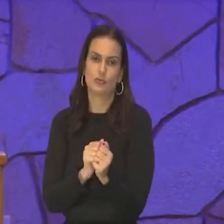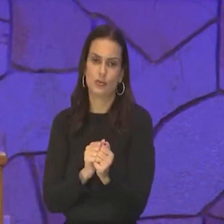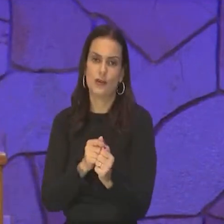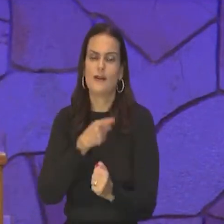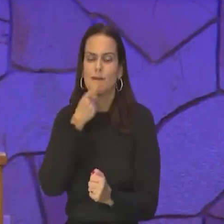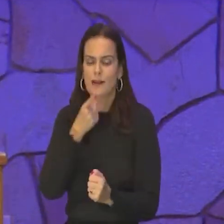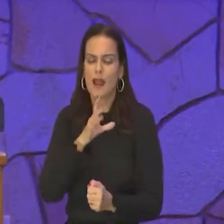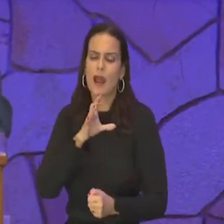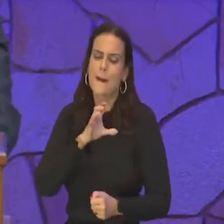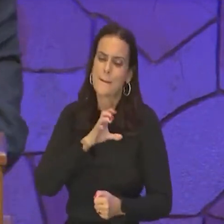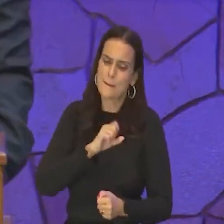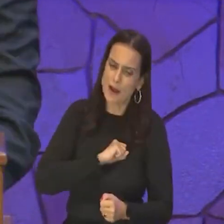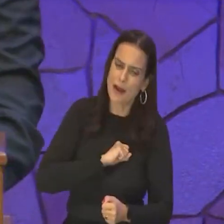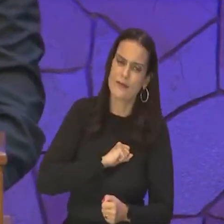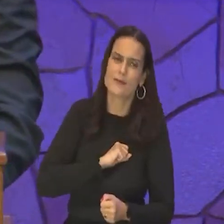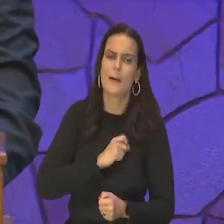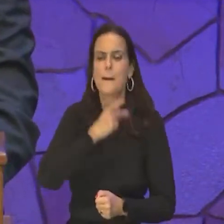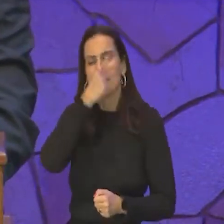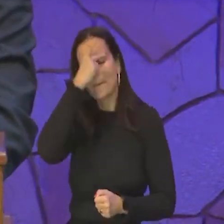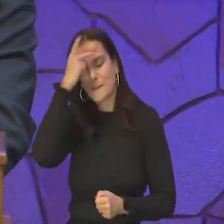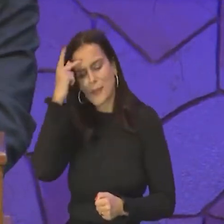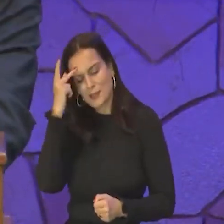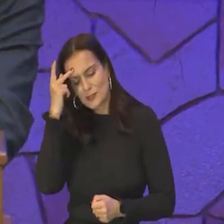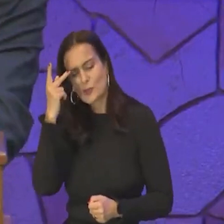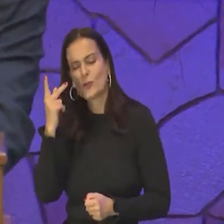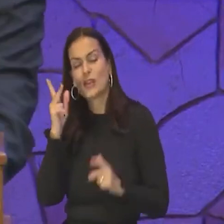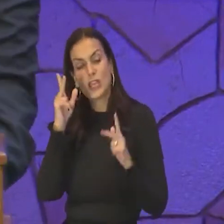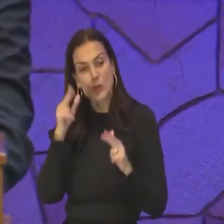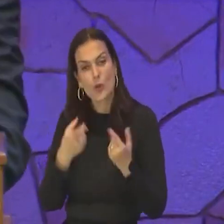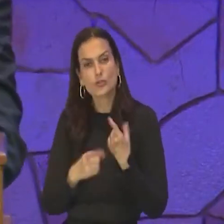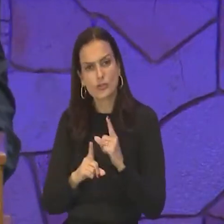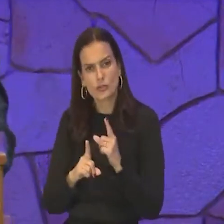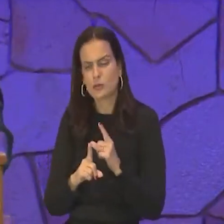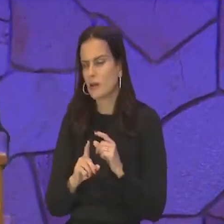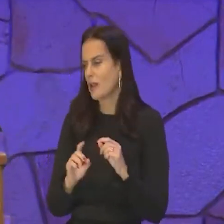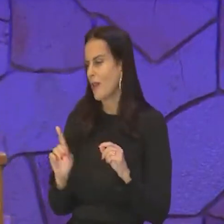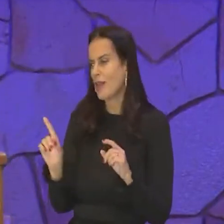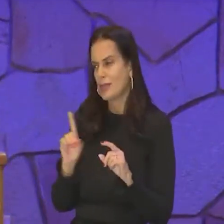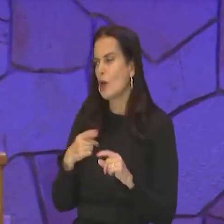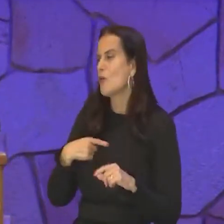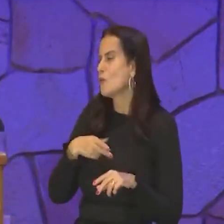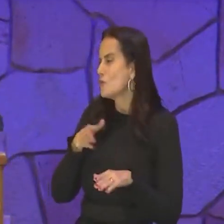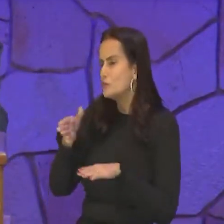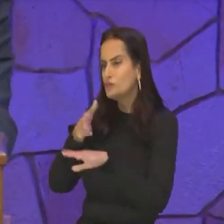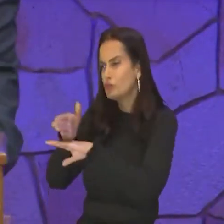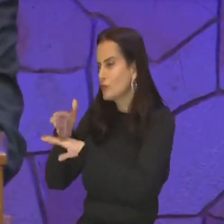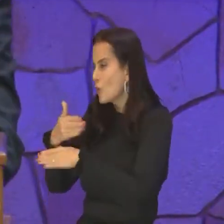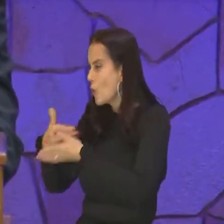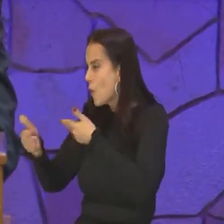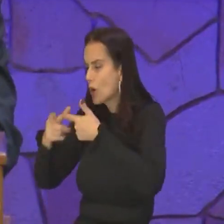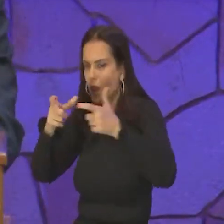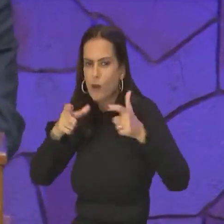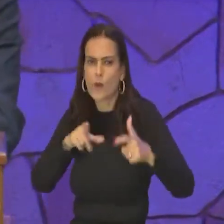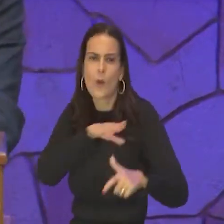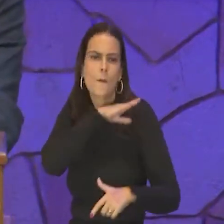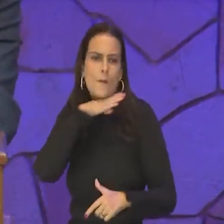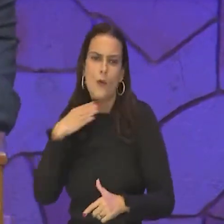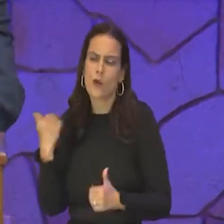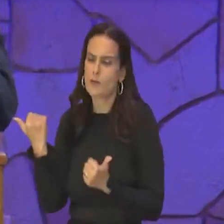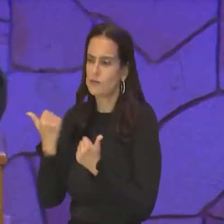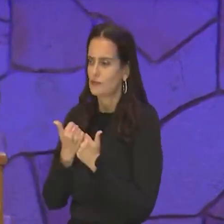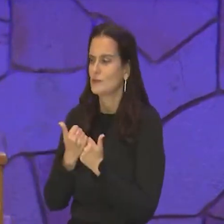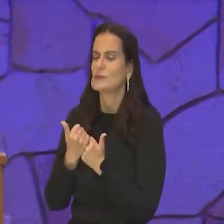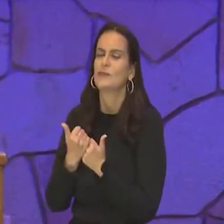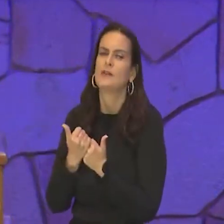que o amava, alguém que como os demais apóstolos diziam, não, nós vamos contigo para todos os lugares, nós morreremos por você,